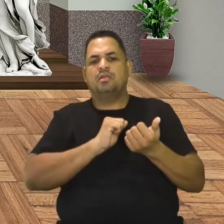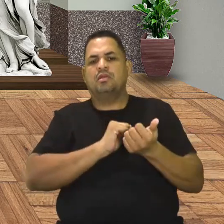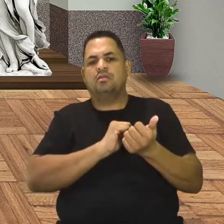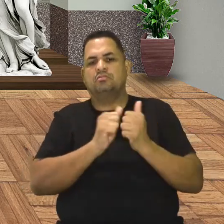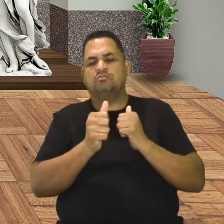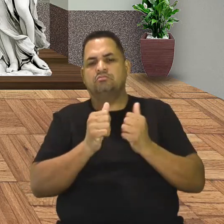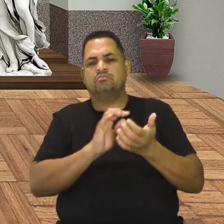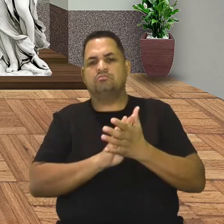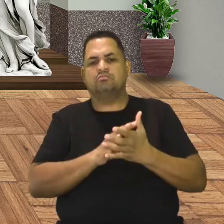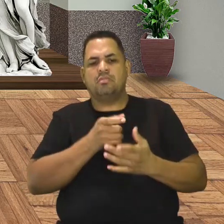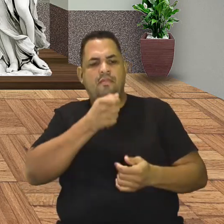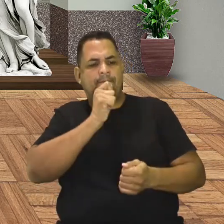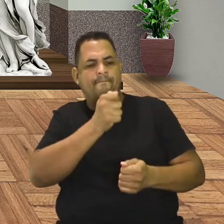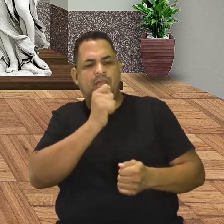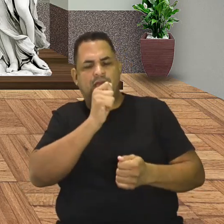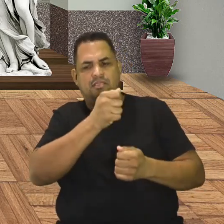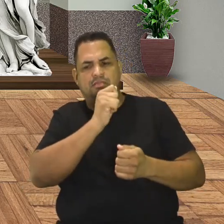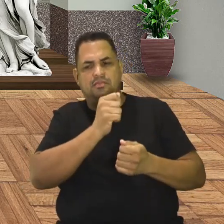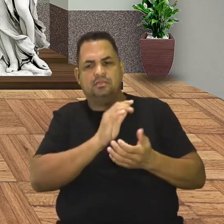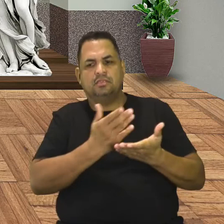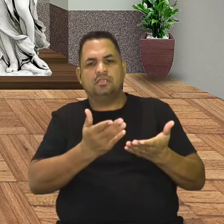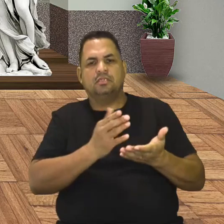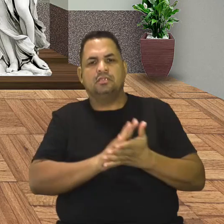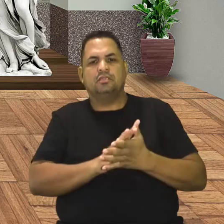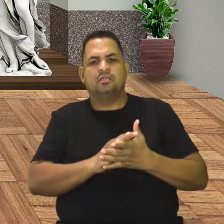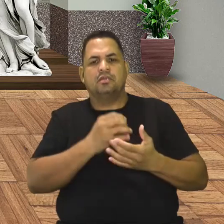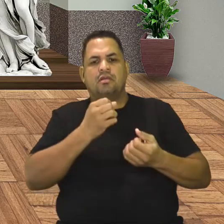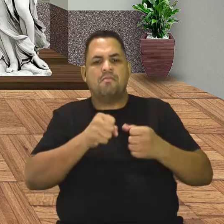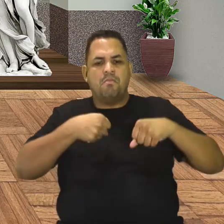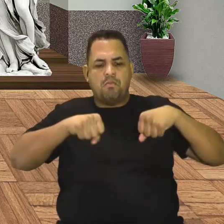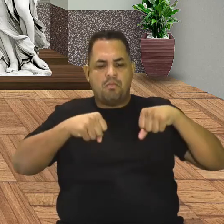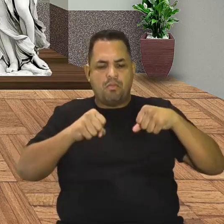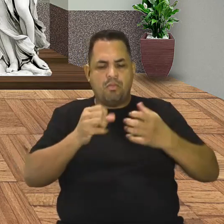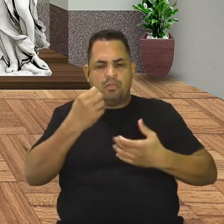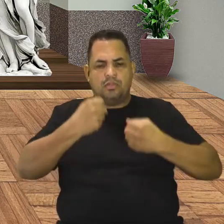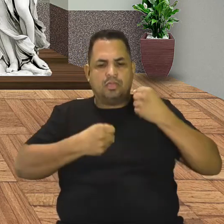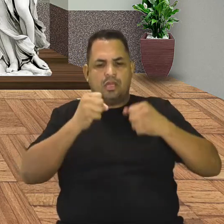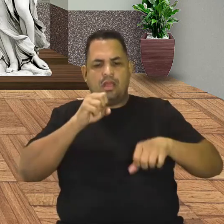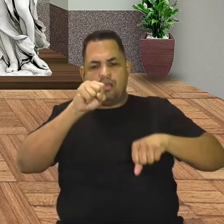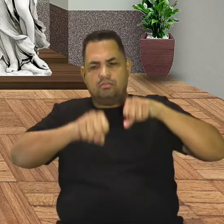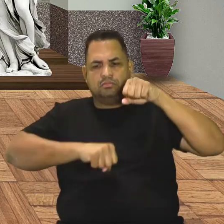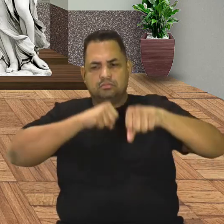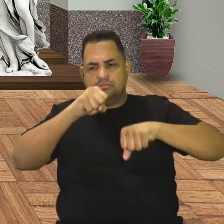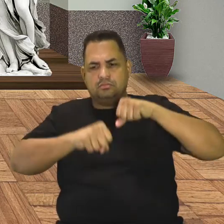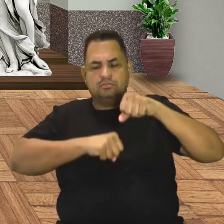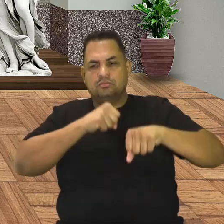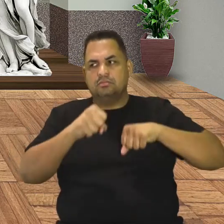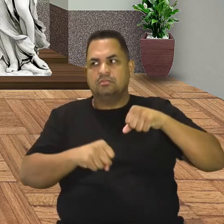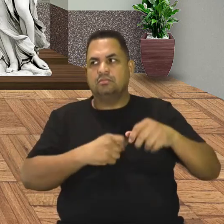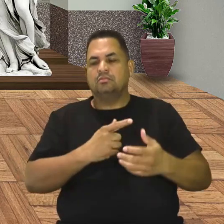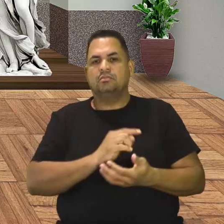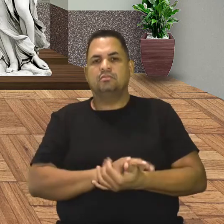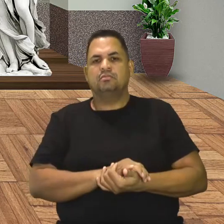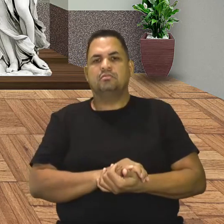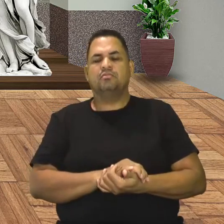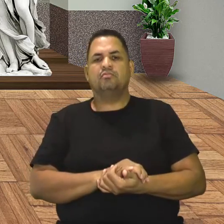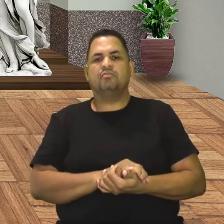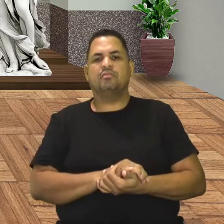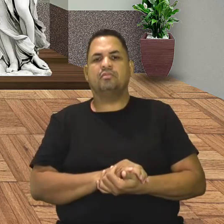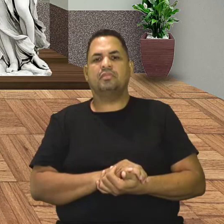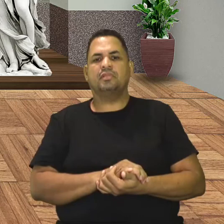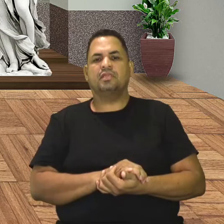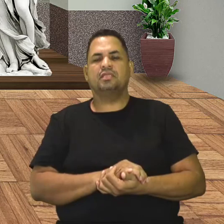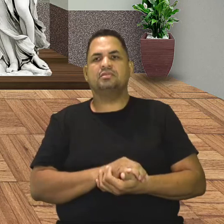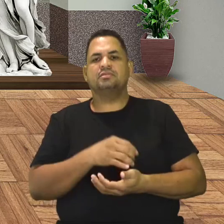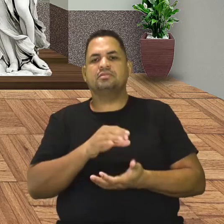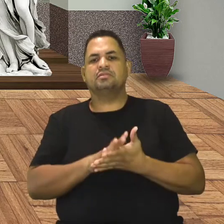esportivo, pesca, material para moto, para carro, para bicicleta. Esse dia teve um